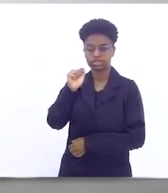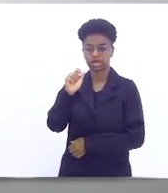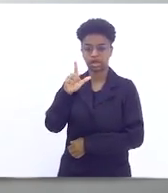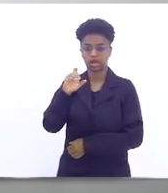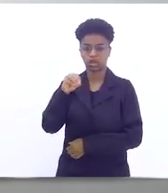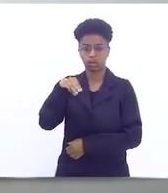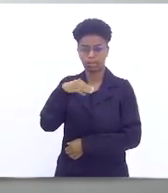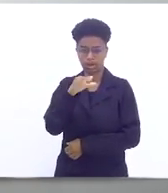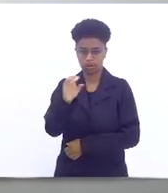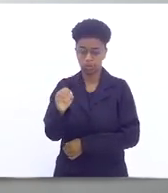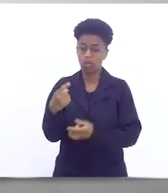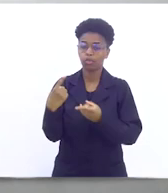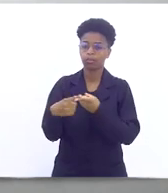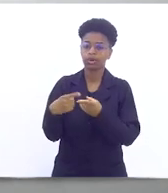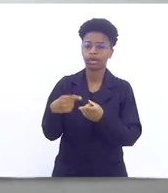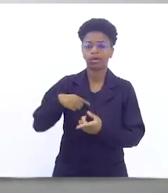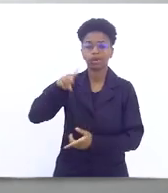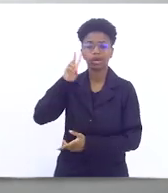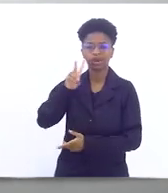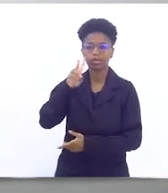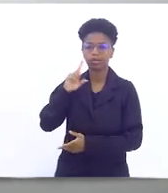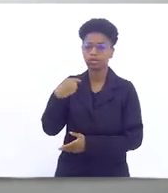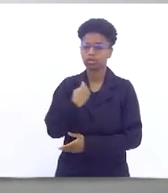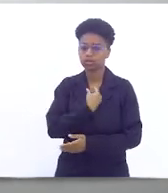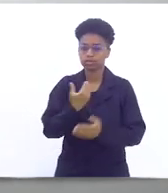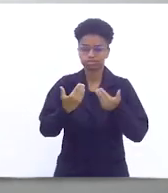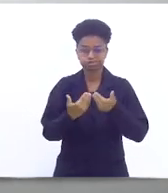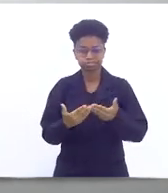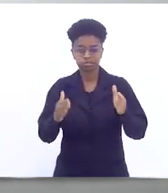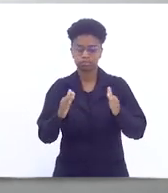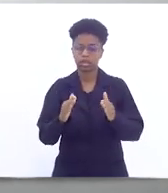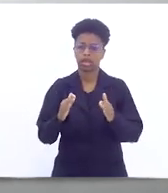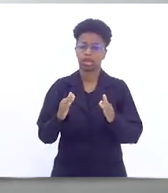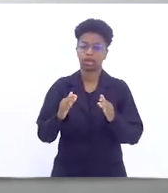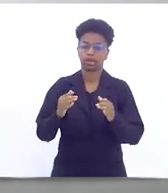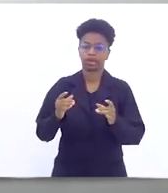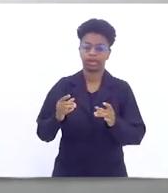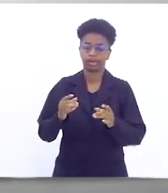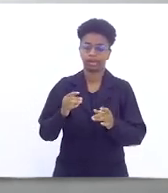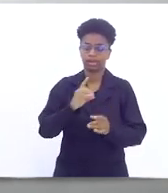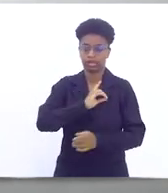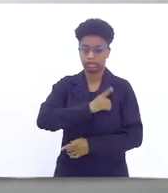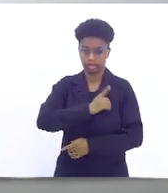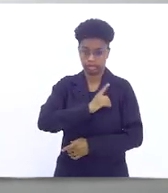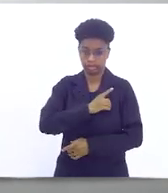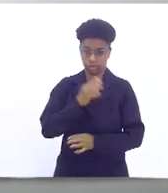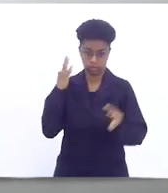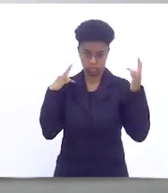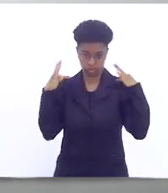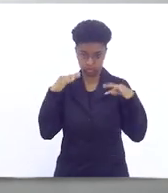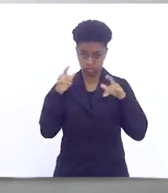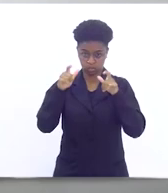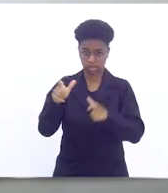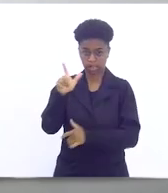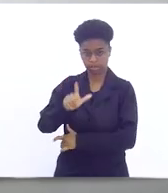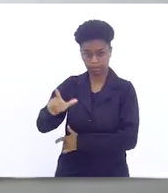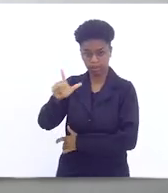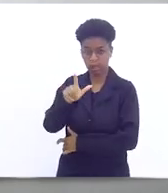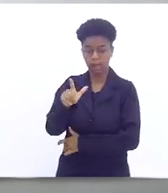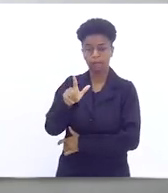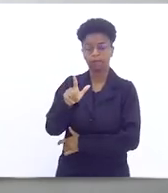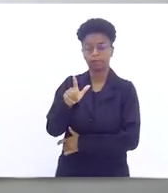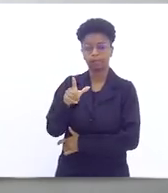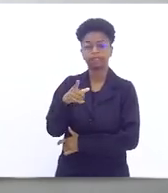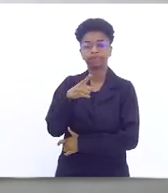ele sempre eu me lembro que nós inauguramos a delegacia é do turista ali no Leblon na primeira